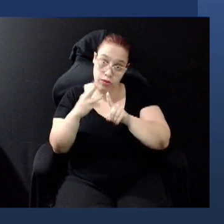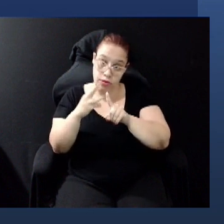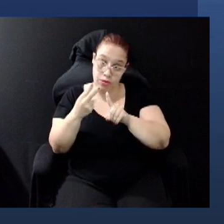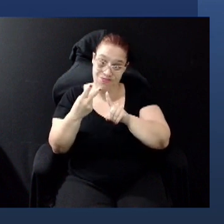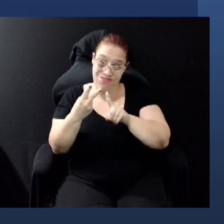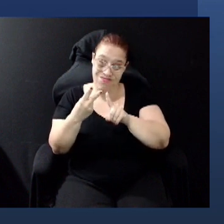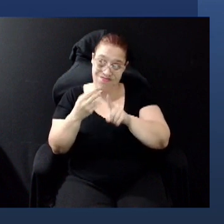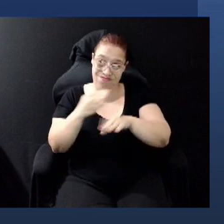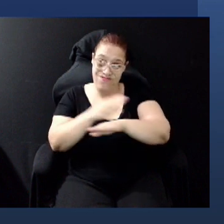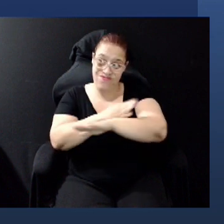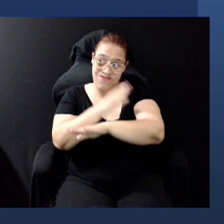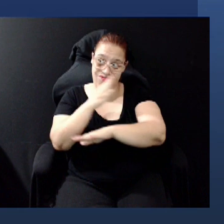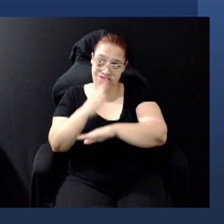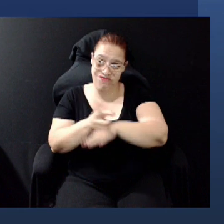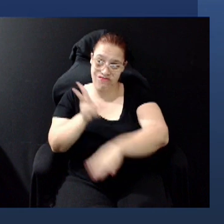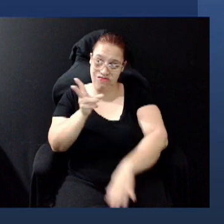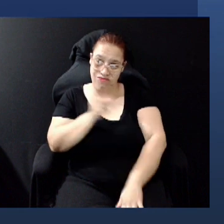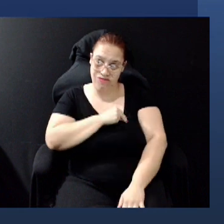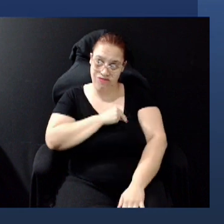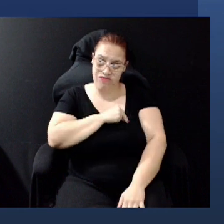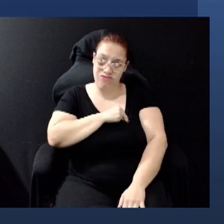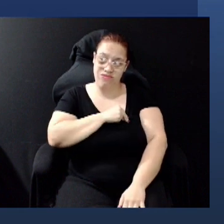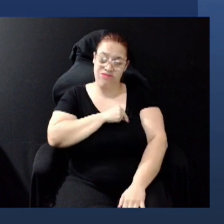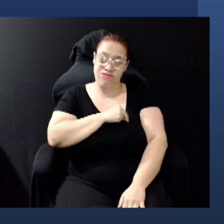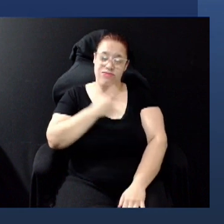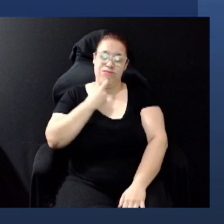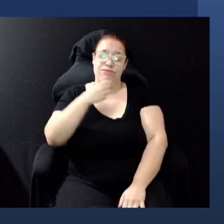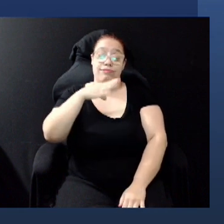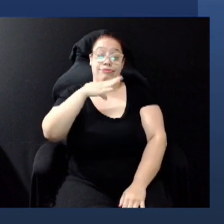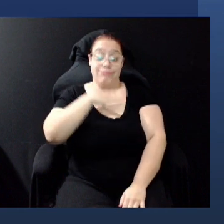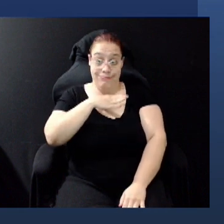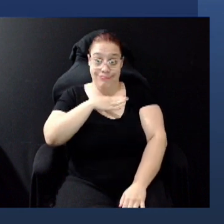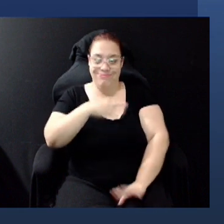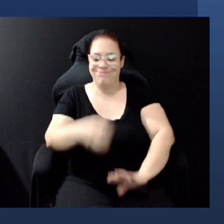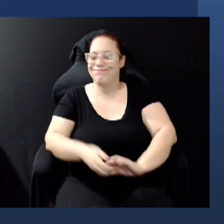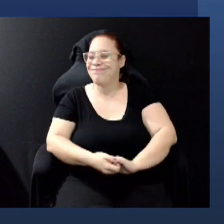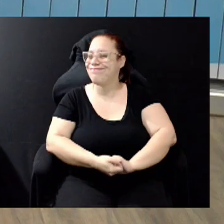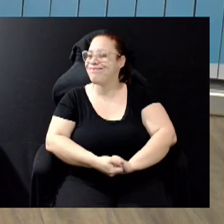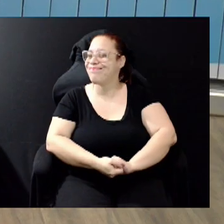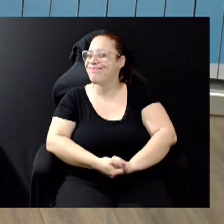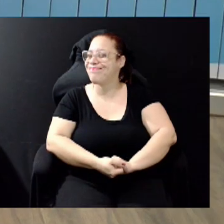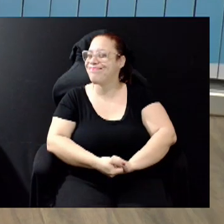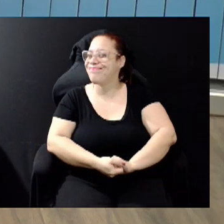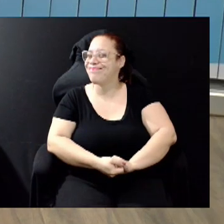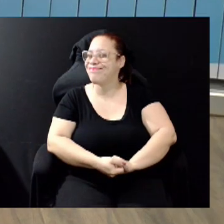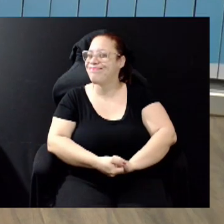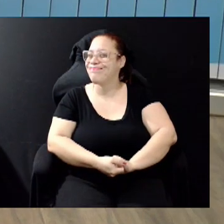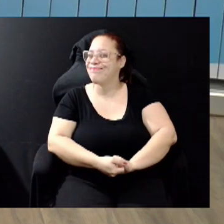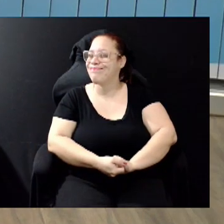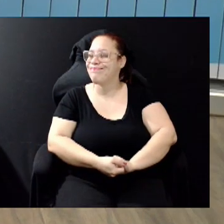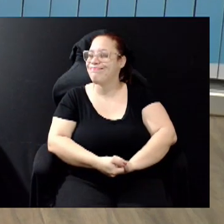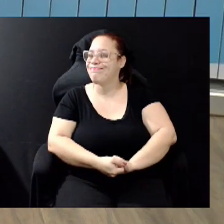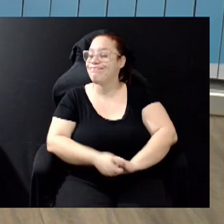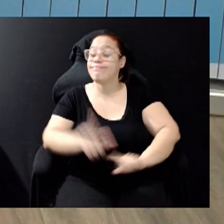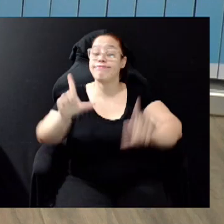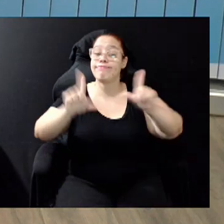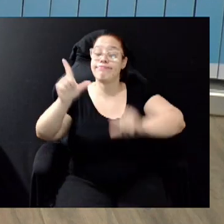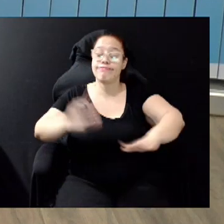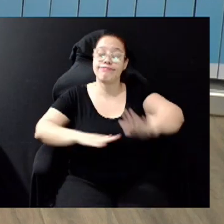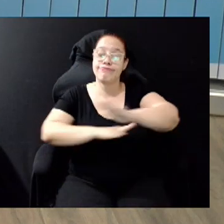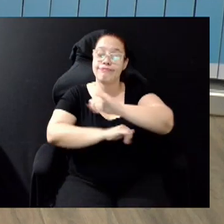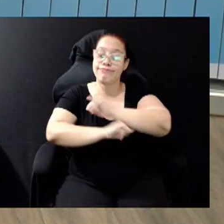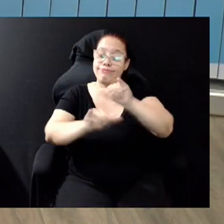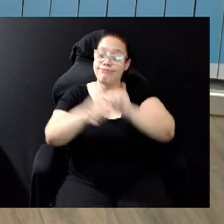chegar aos 32 graus aqui na cidade de Campinas. O Jornal Câmara Notícia fica